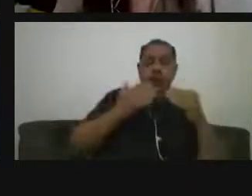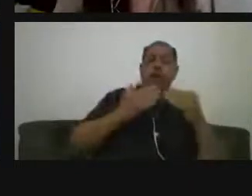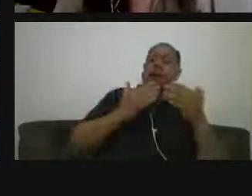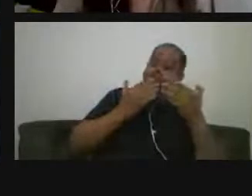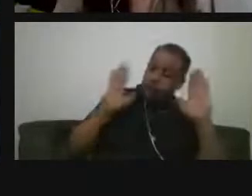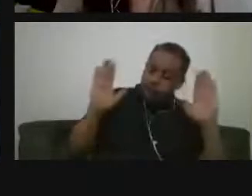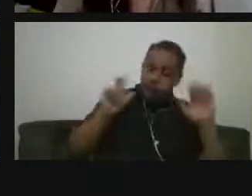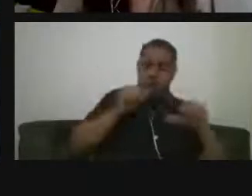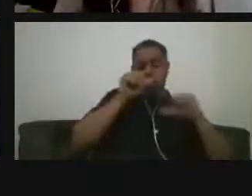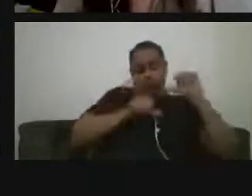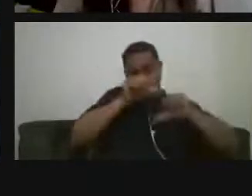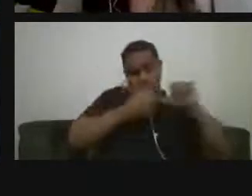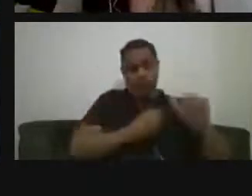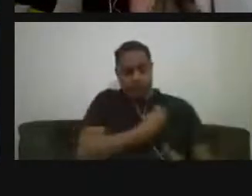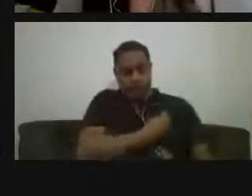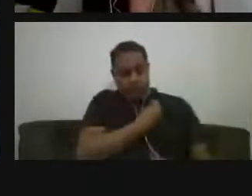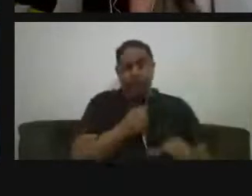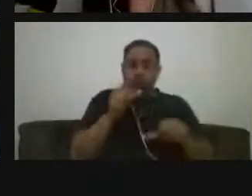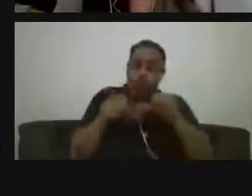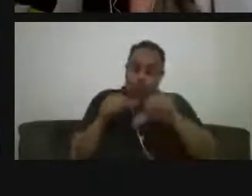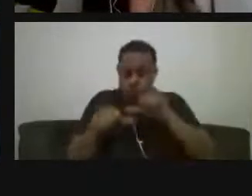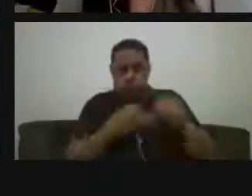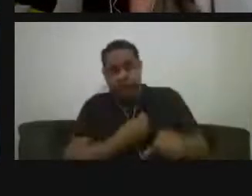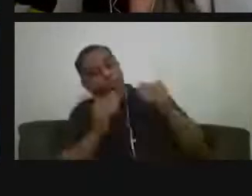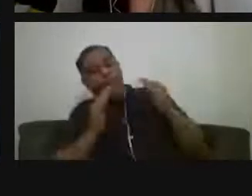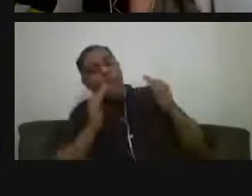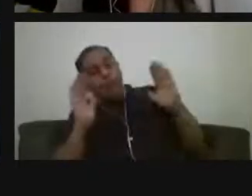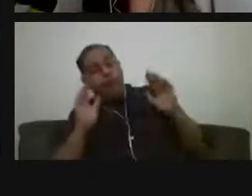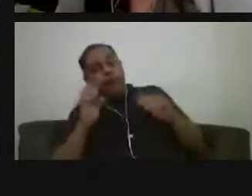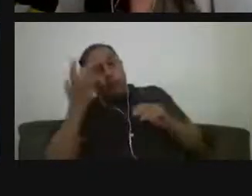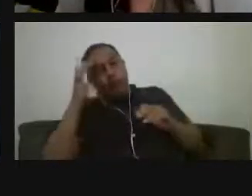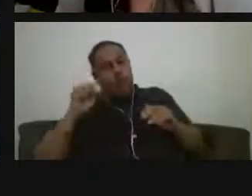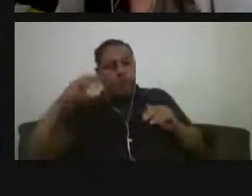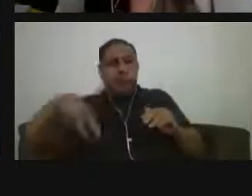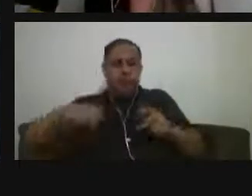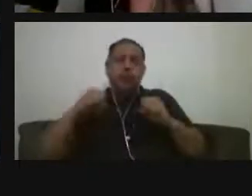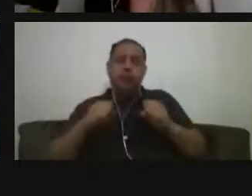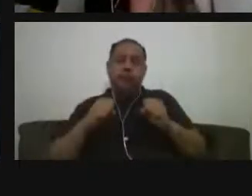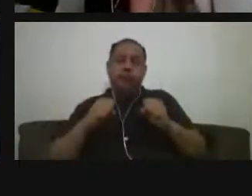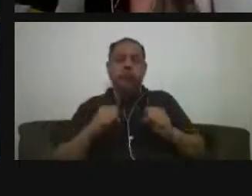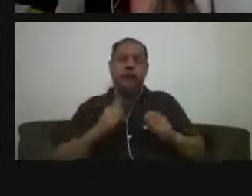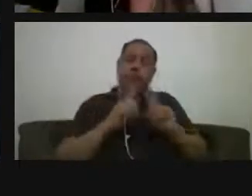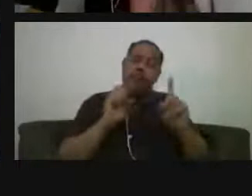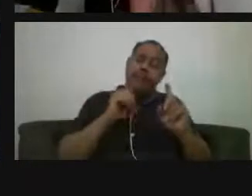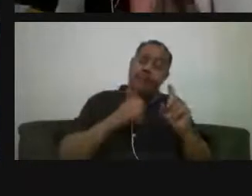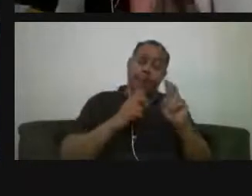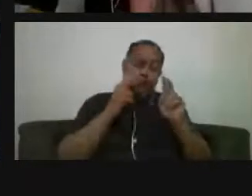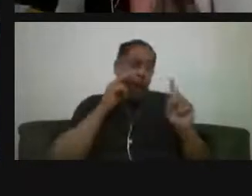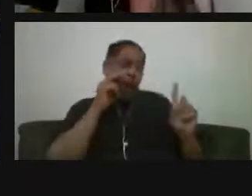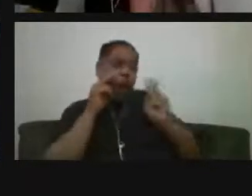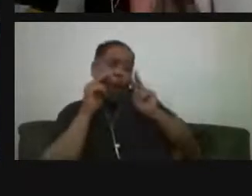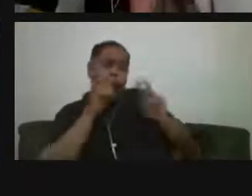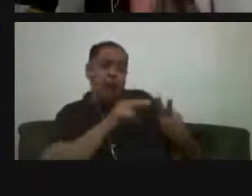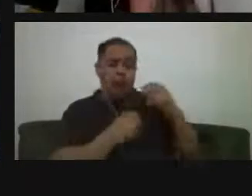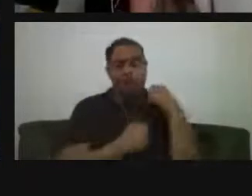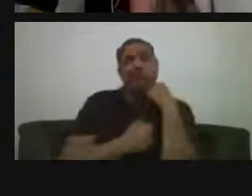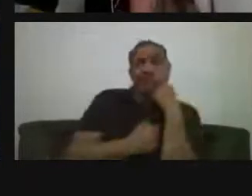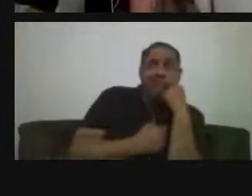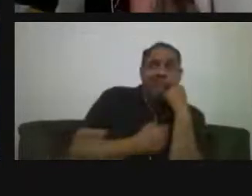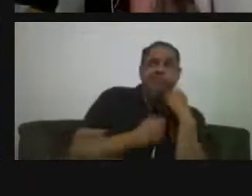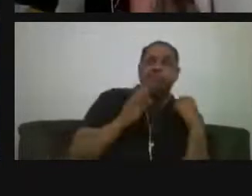sim, isso pode levar ao desassossego. Mas acho que se a gente olha para o tédio como algo